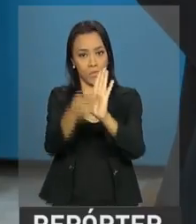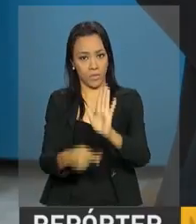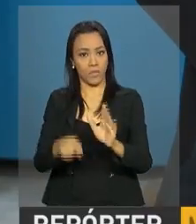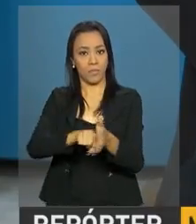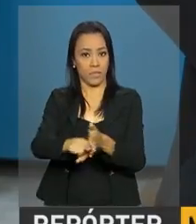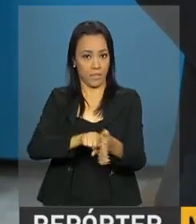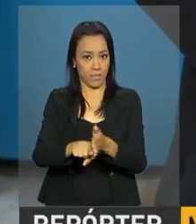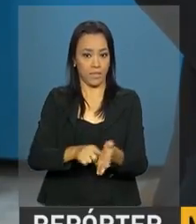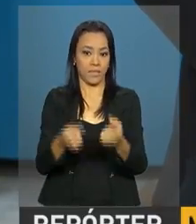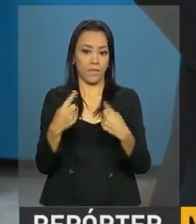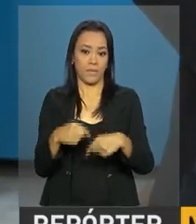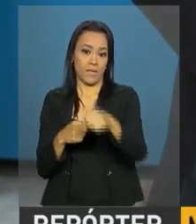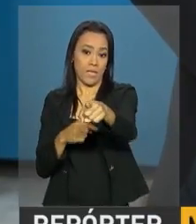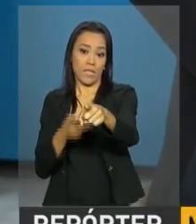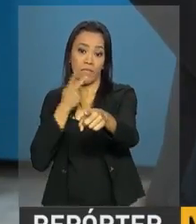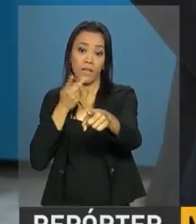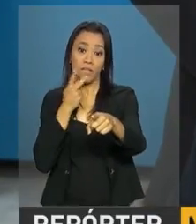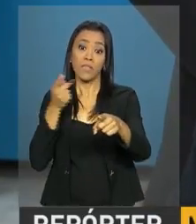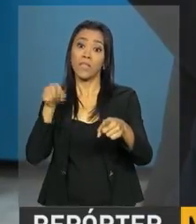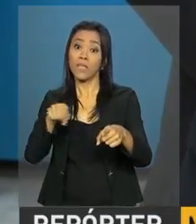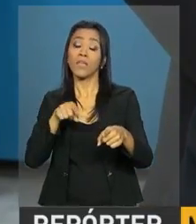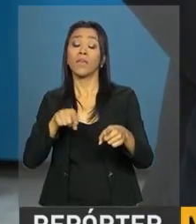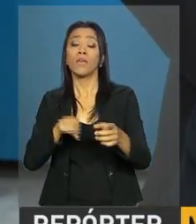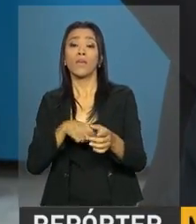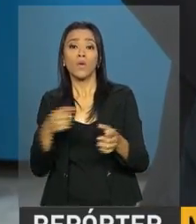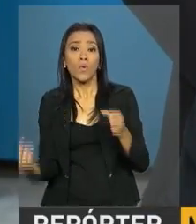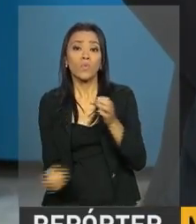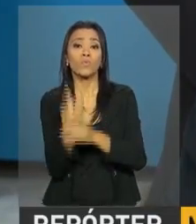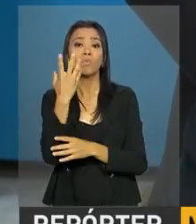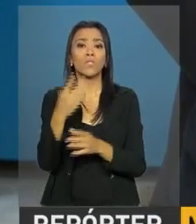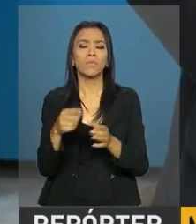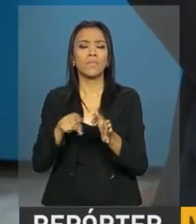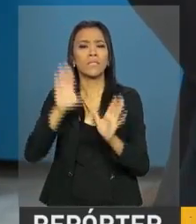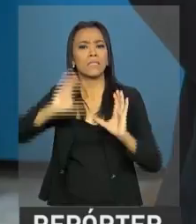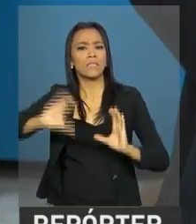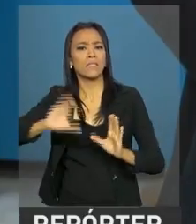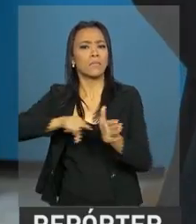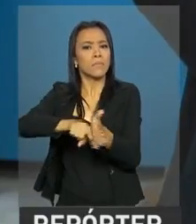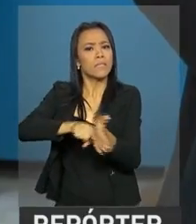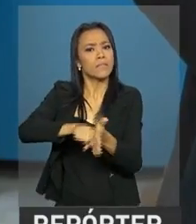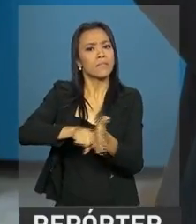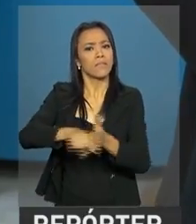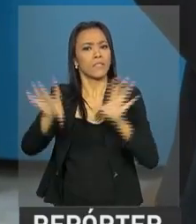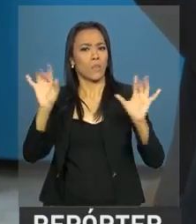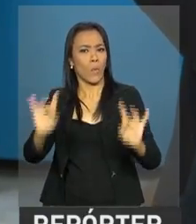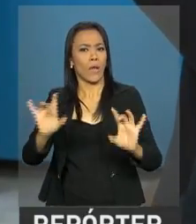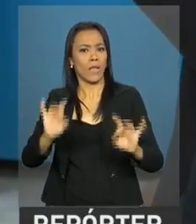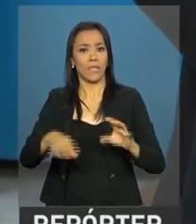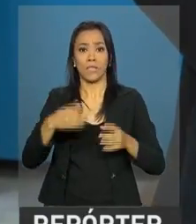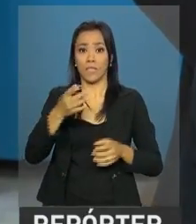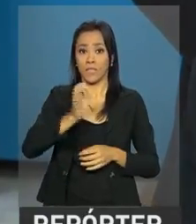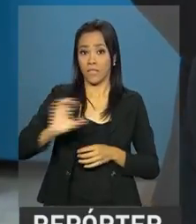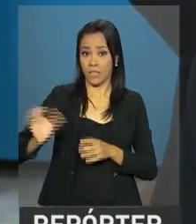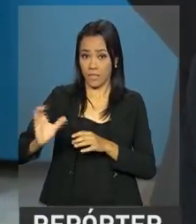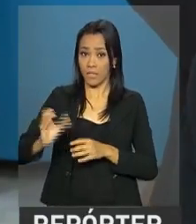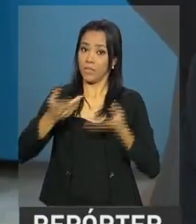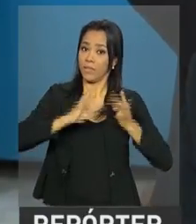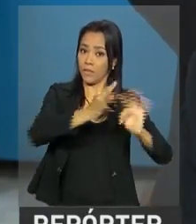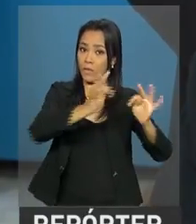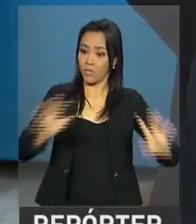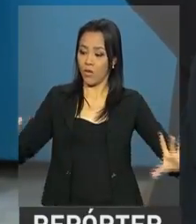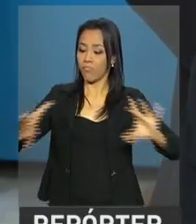continue gerando, então, ciência de qualidade para que nós possamos usar a ciência, tecnologia e inovação como